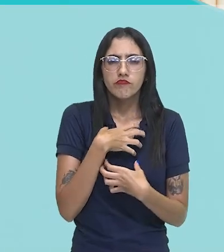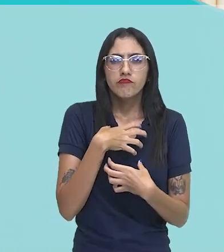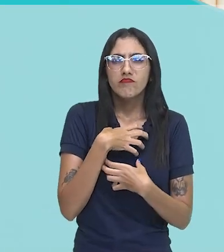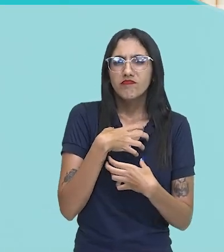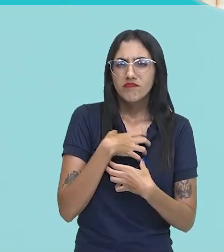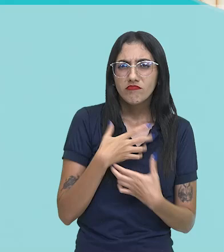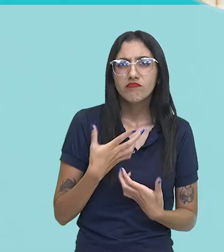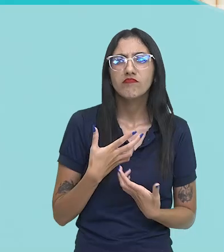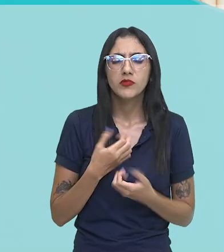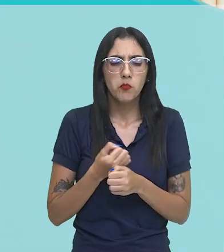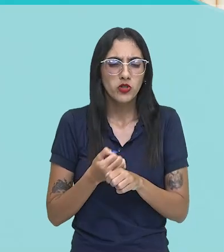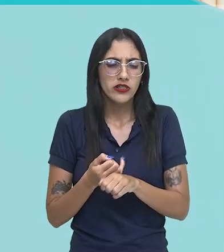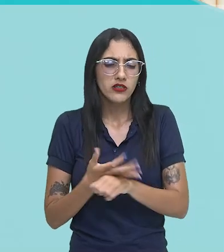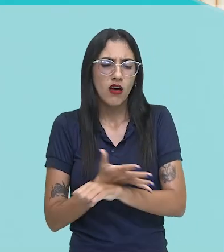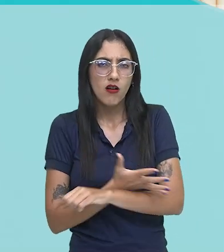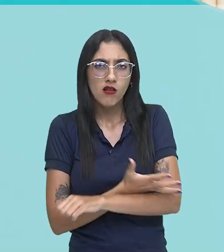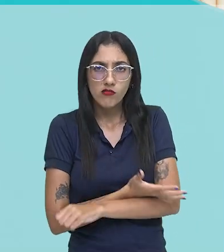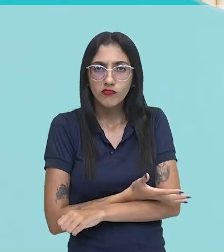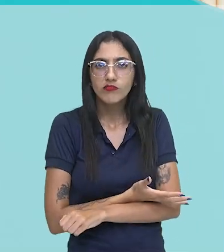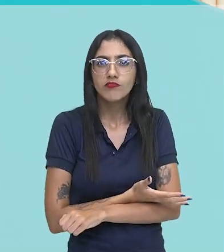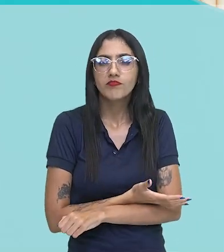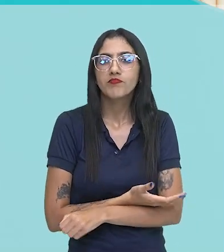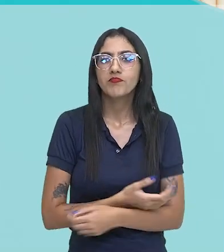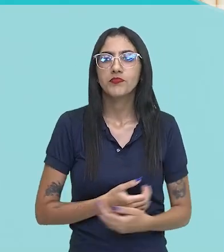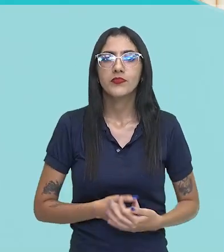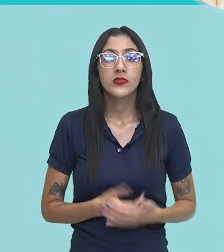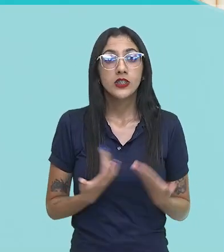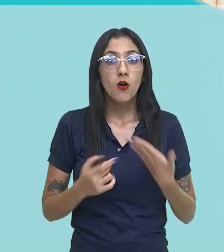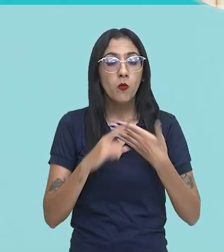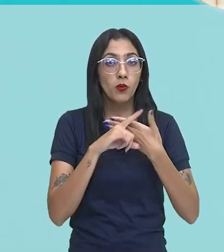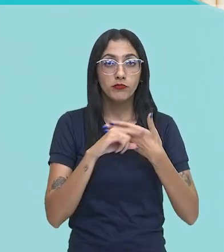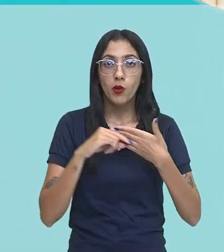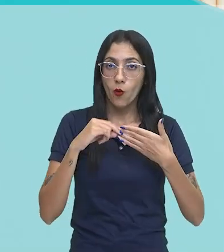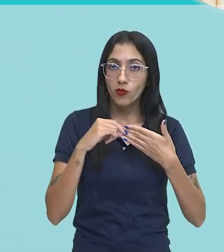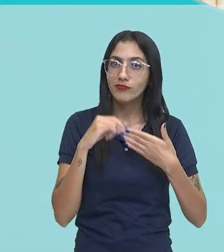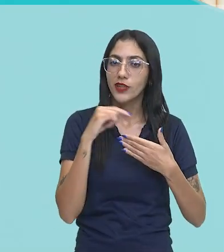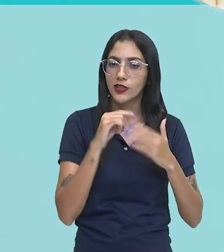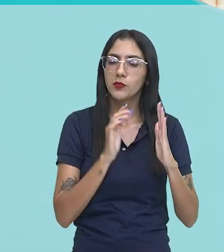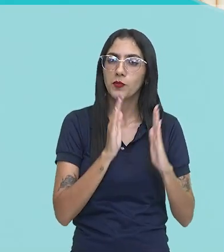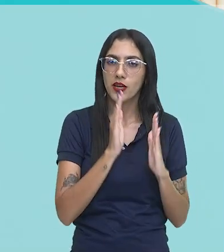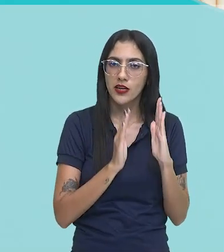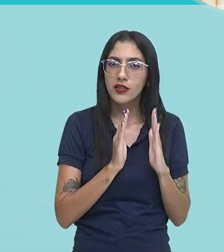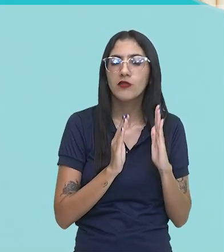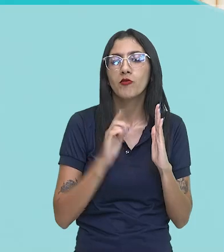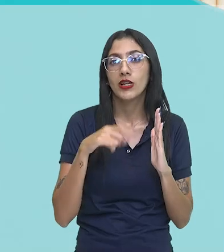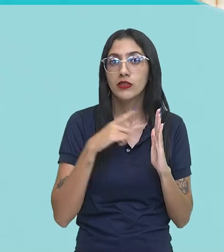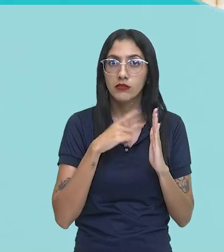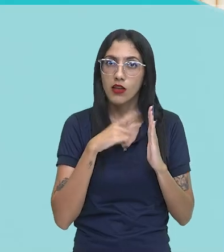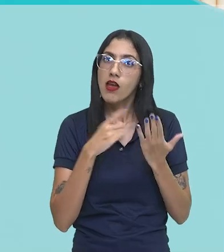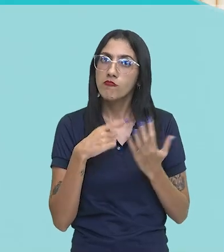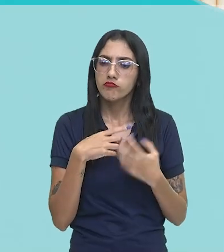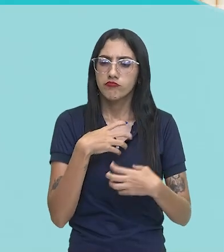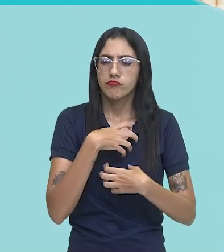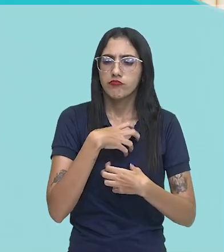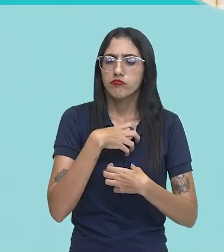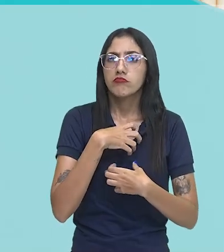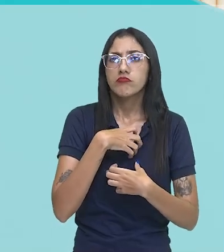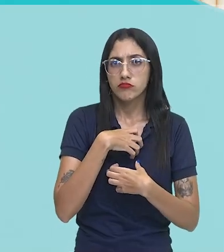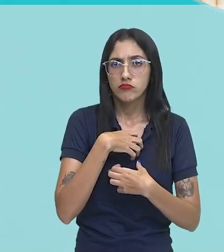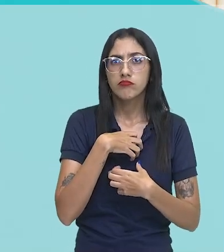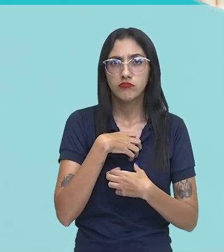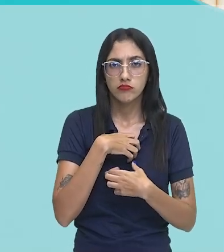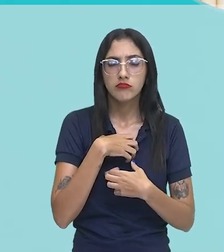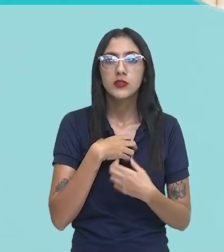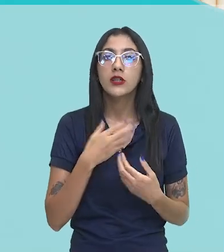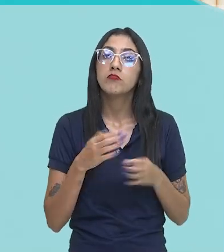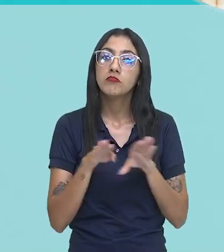de sentimentos, né? Então, os artistas românticos, eles trazem essa emoção para a sua obra e muitas vezes